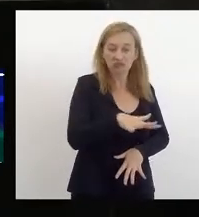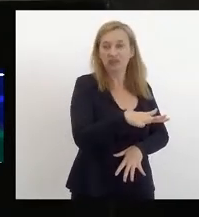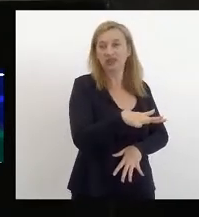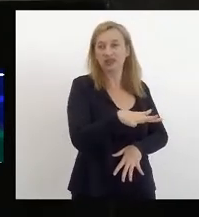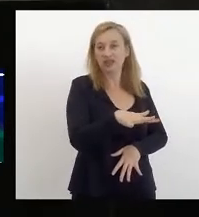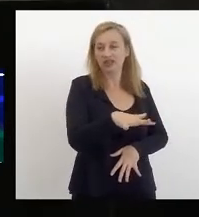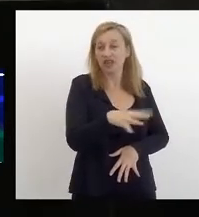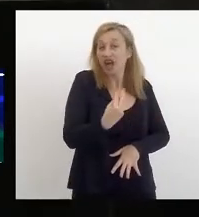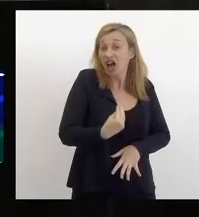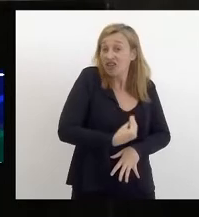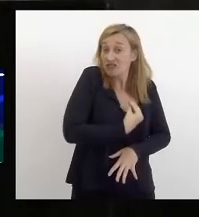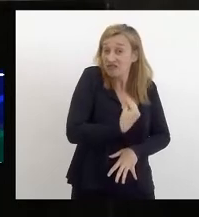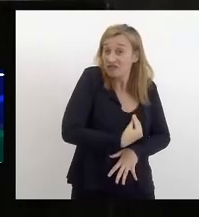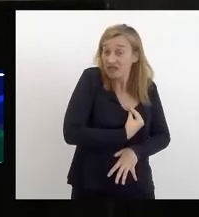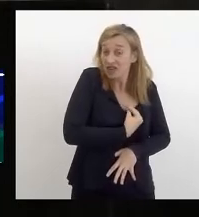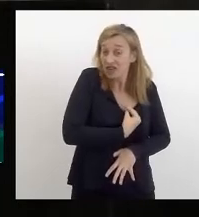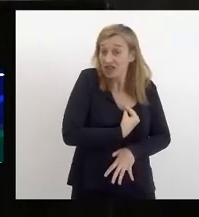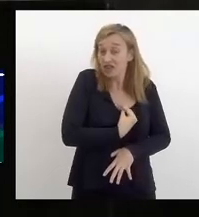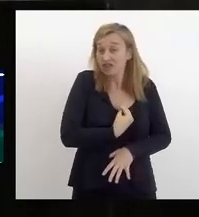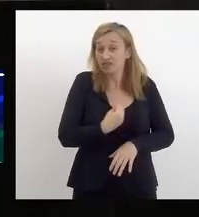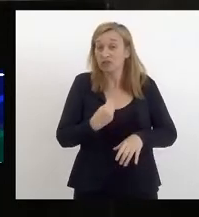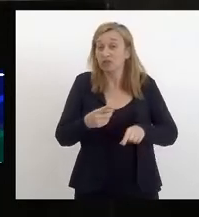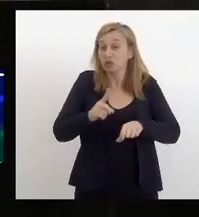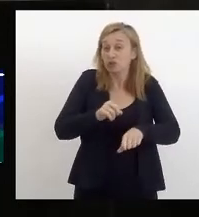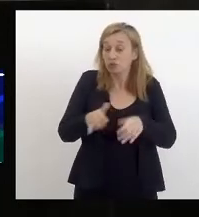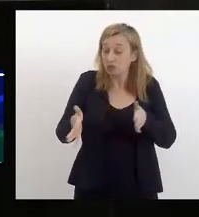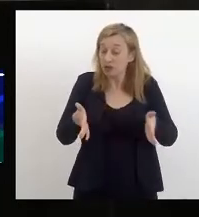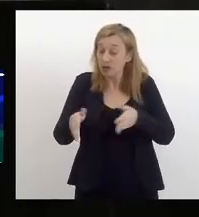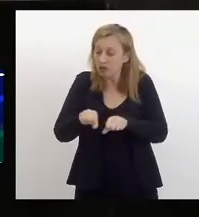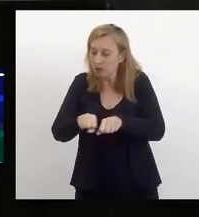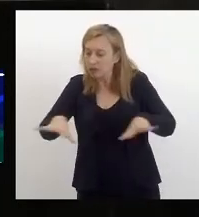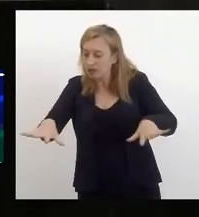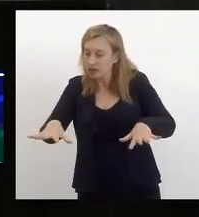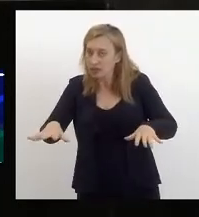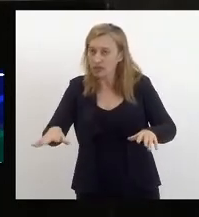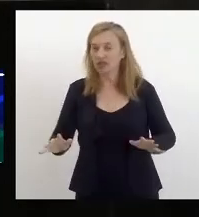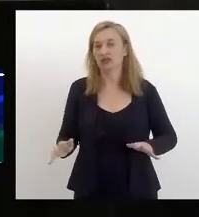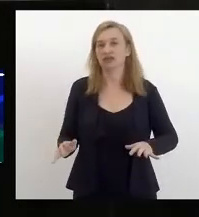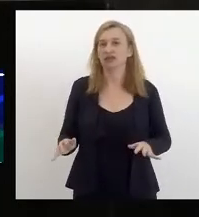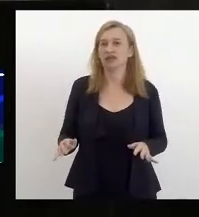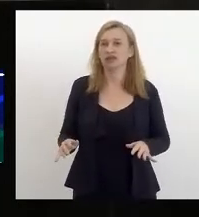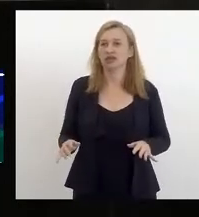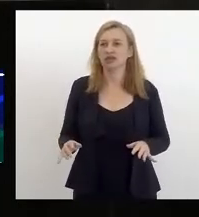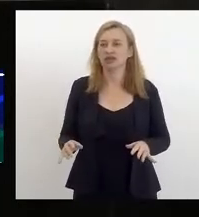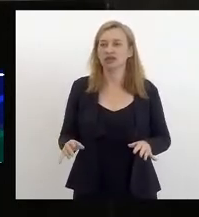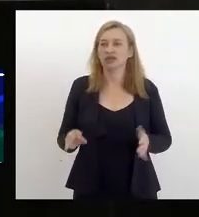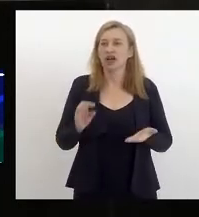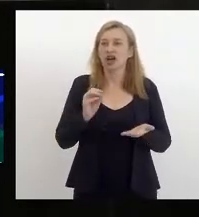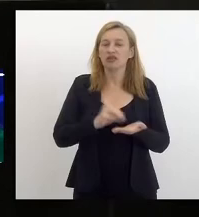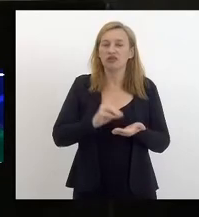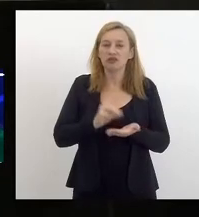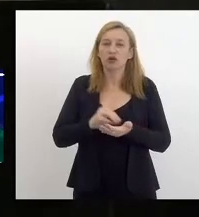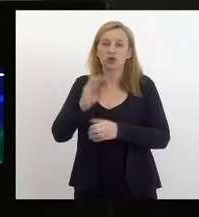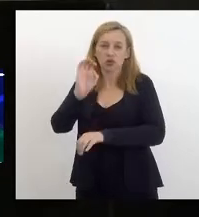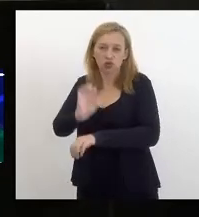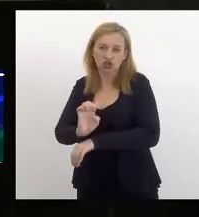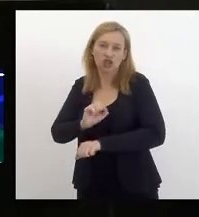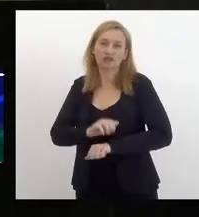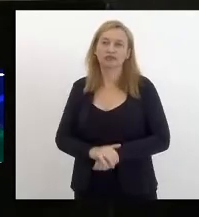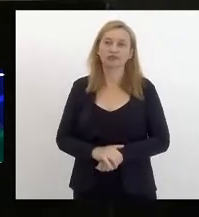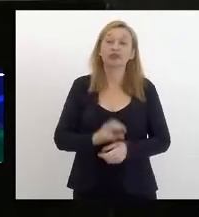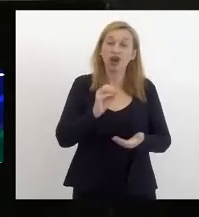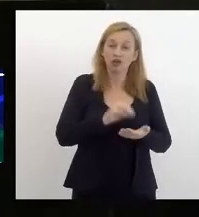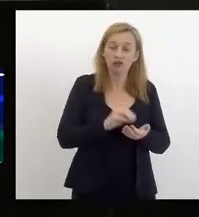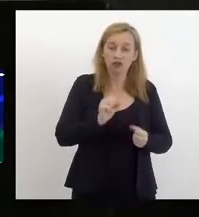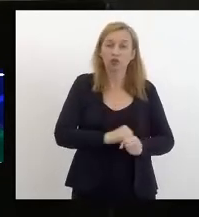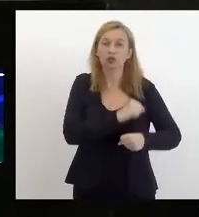na vivência cotidiana da pandemia foi a vivência cotidiana da ausência do estado da ausência